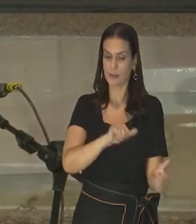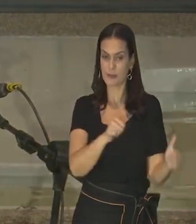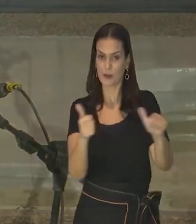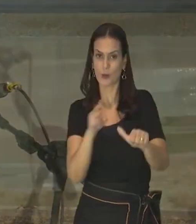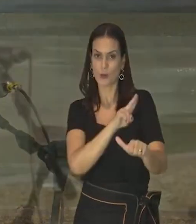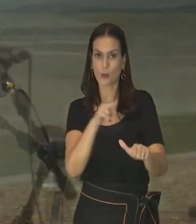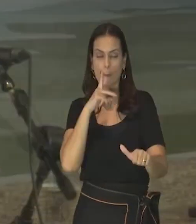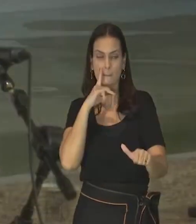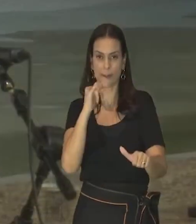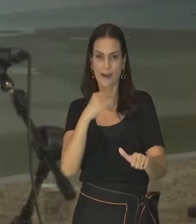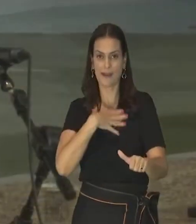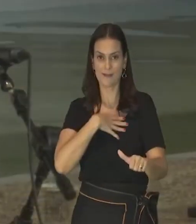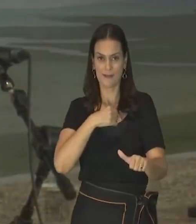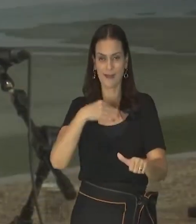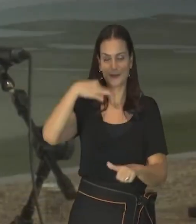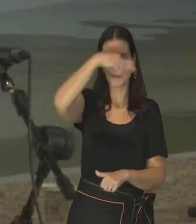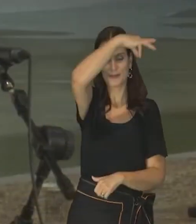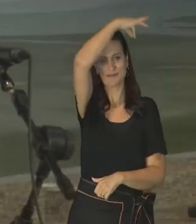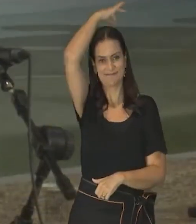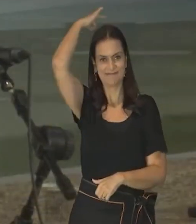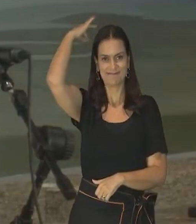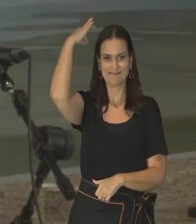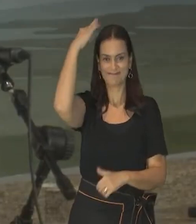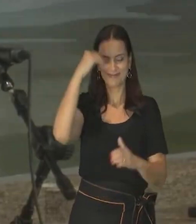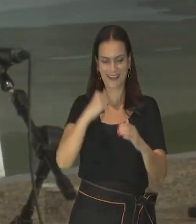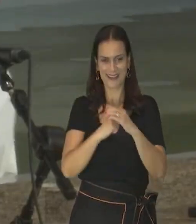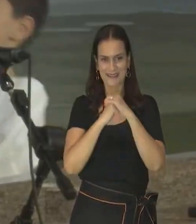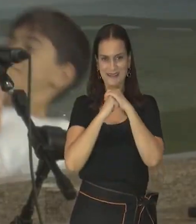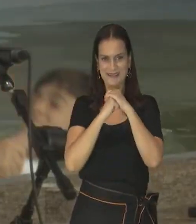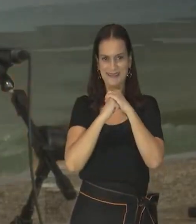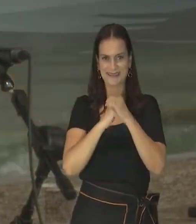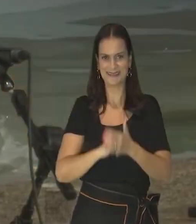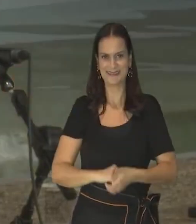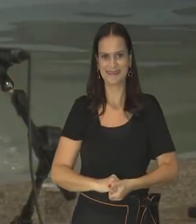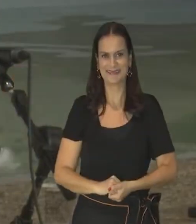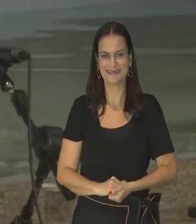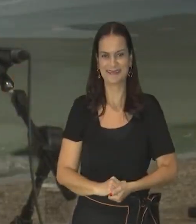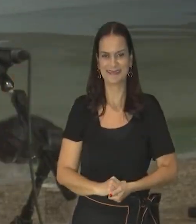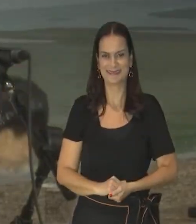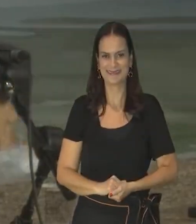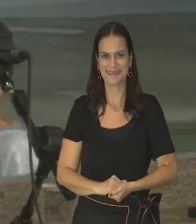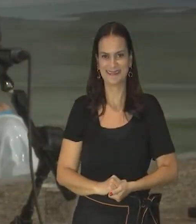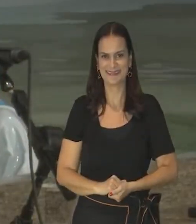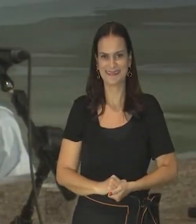nome do Pai, do Filho e do Espírito Santo. Amém?